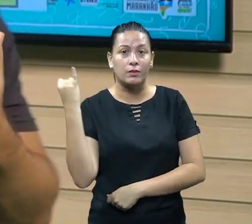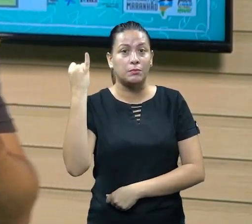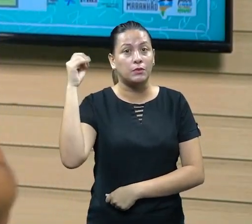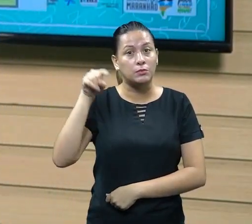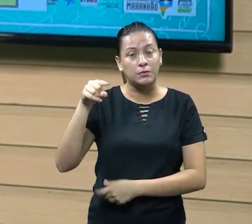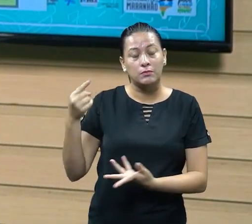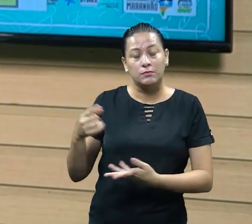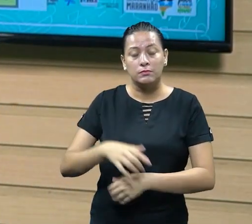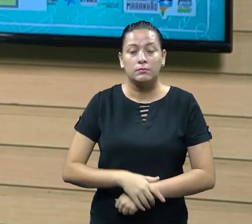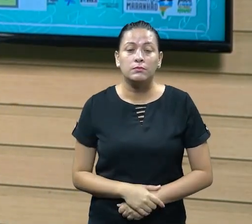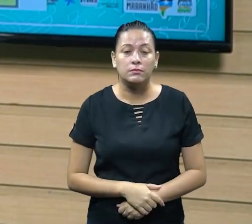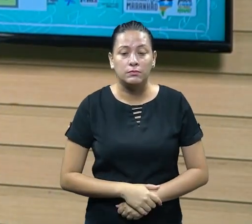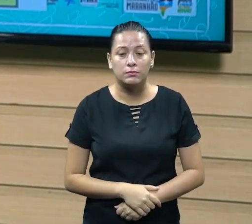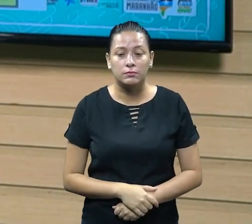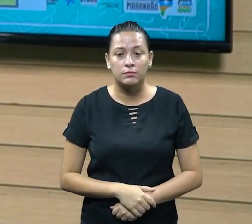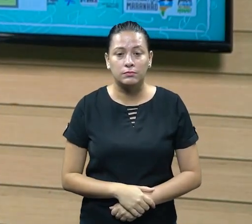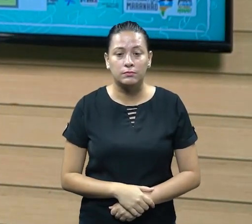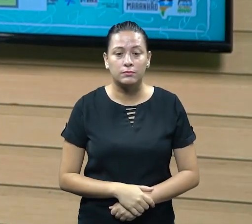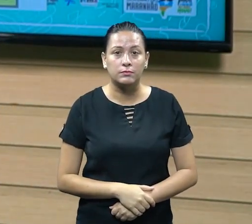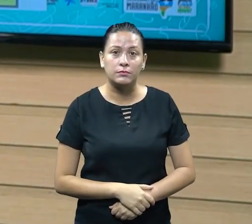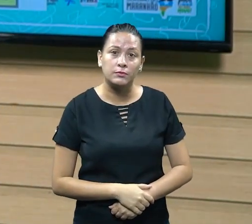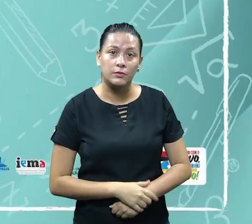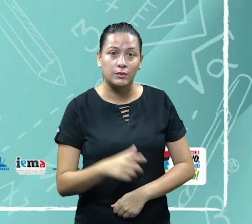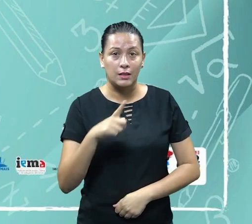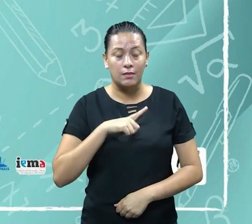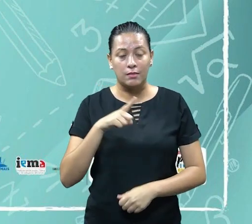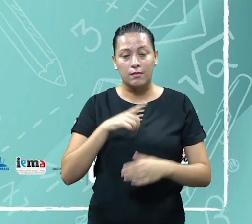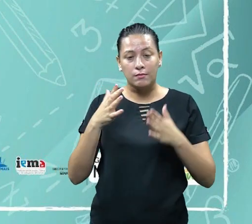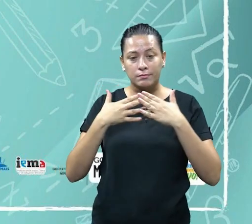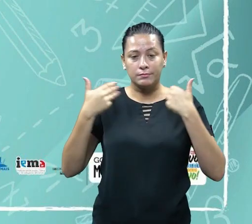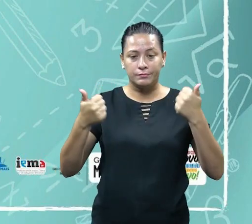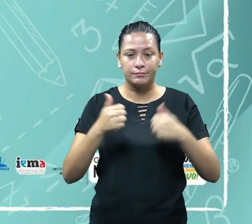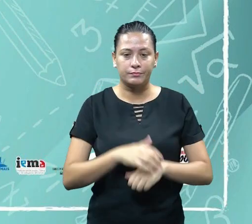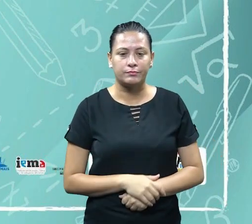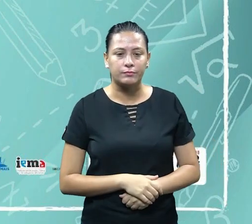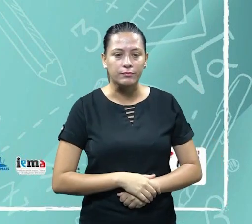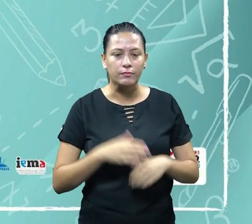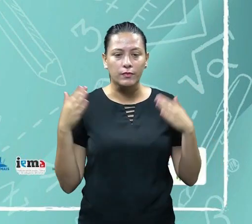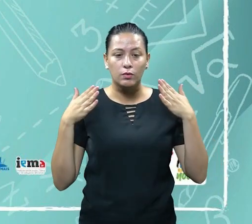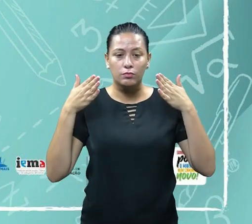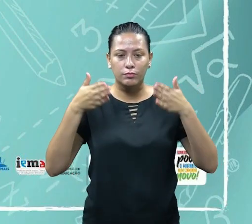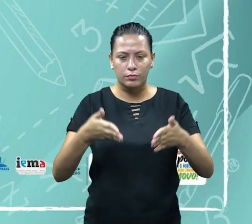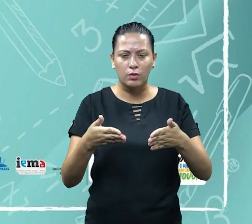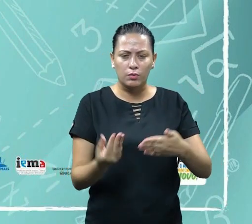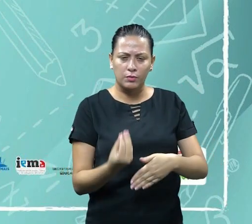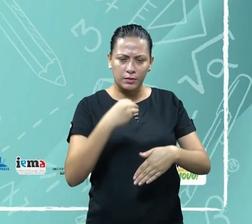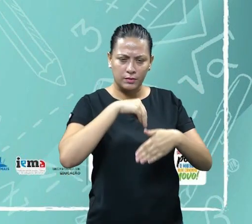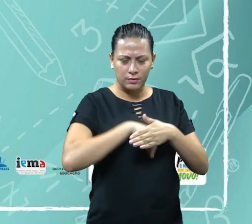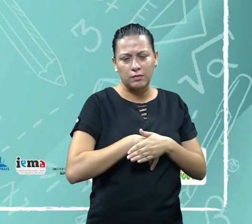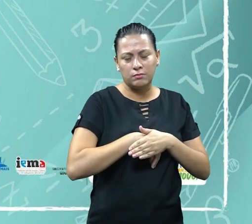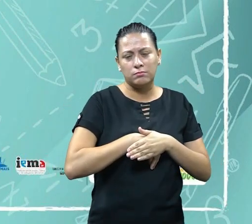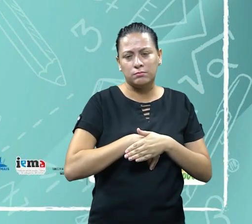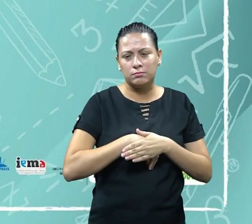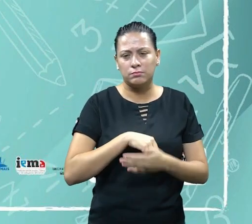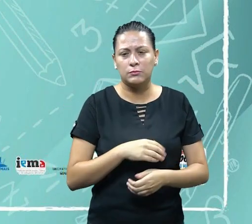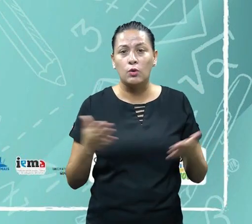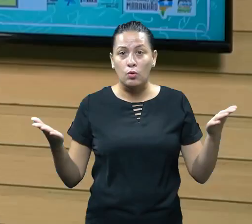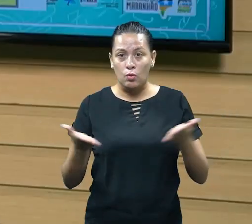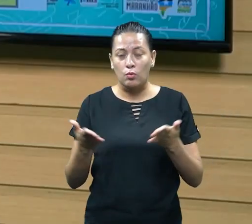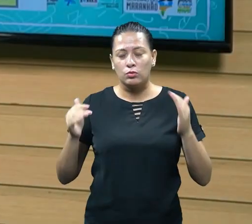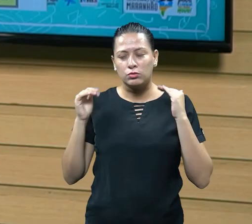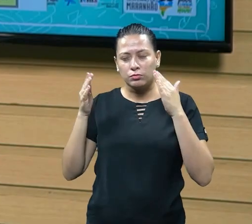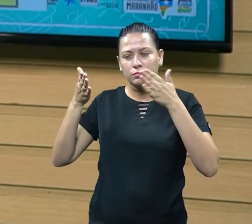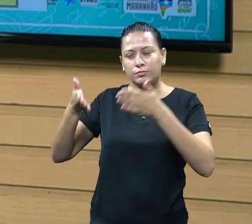que você receba o que tiver de melhor. Foco interno introvertido antes, hoje o foco é externo e no